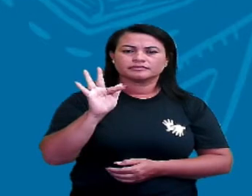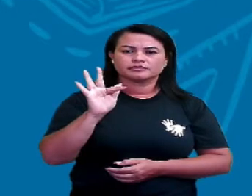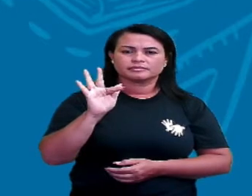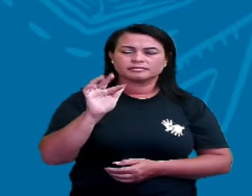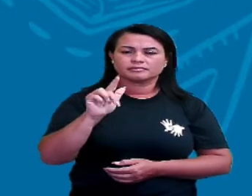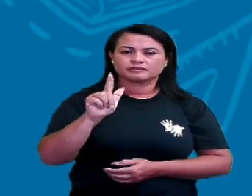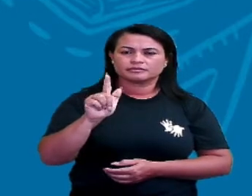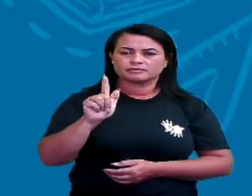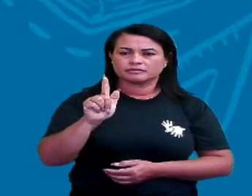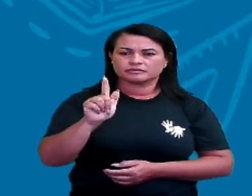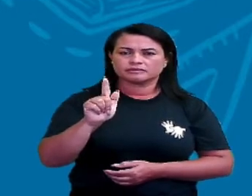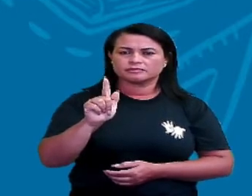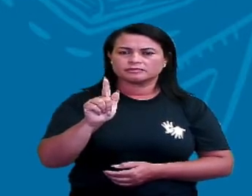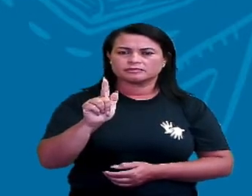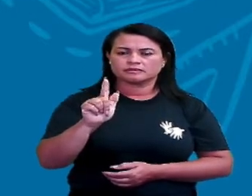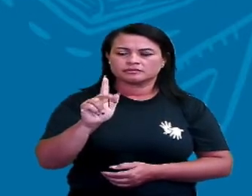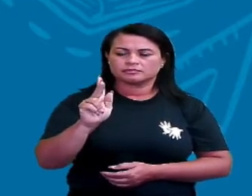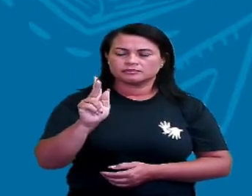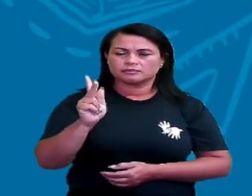F, G,